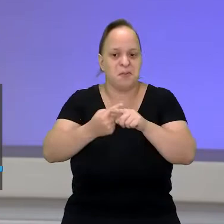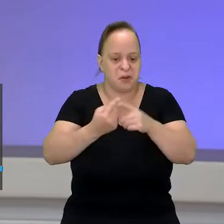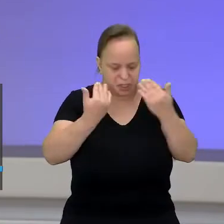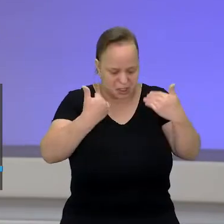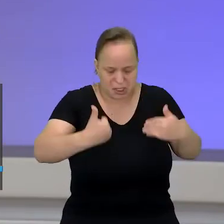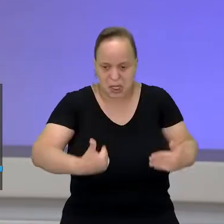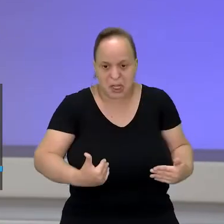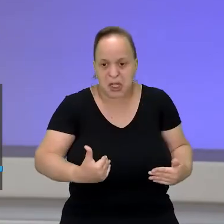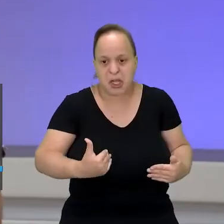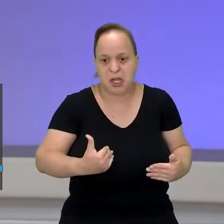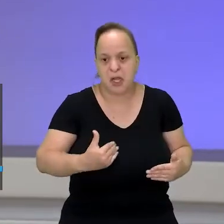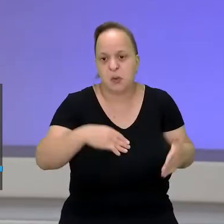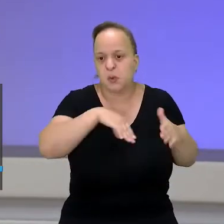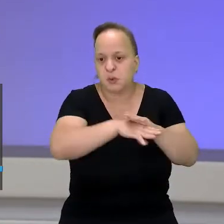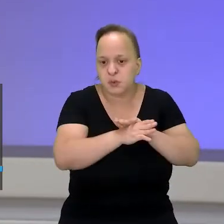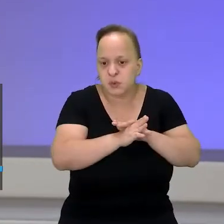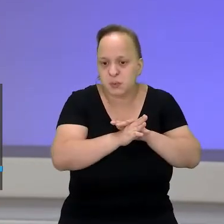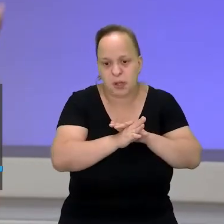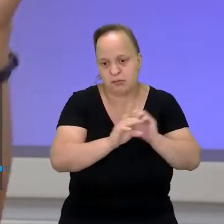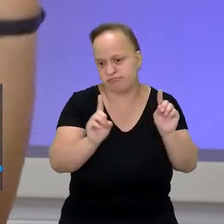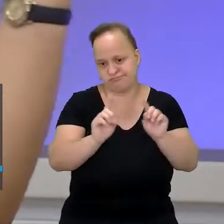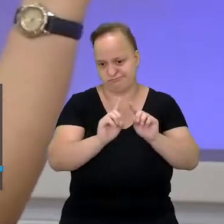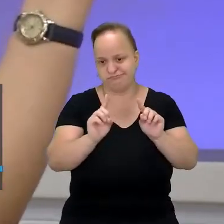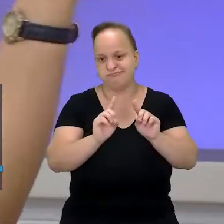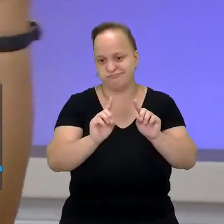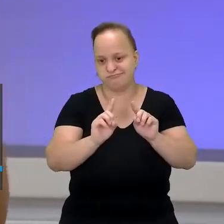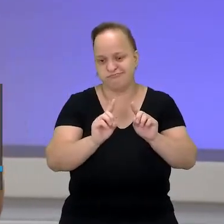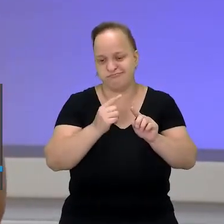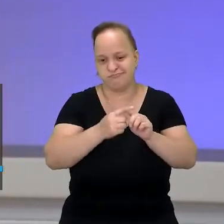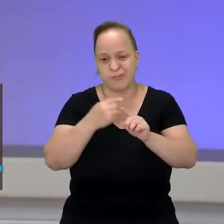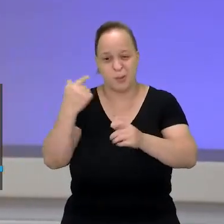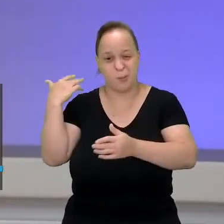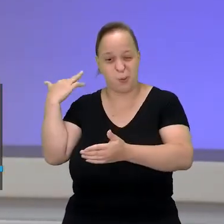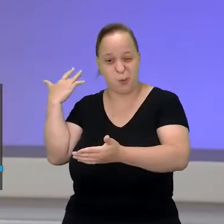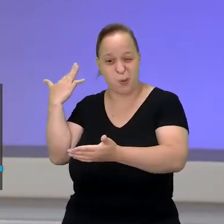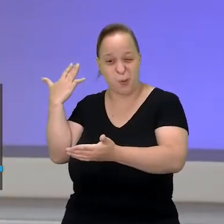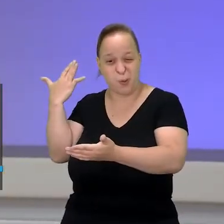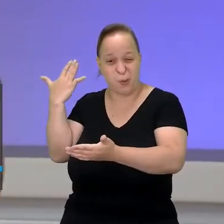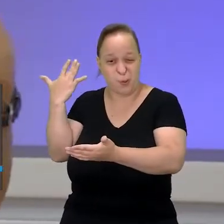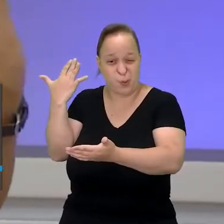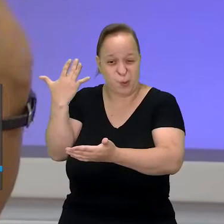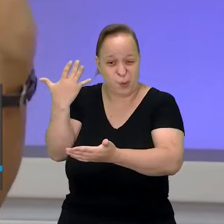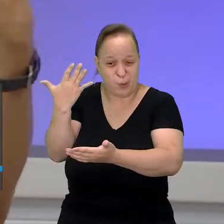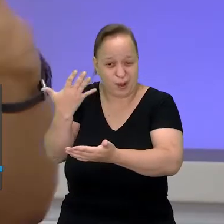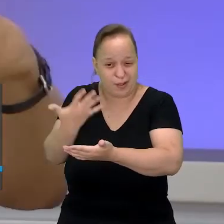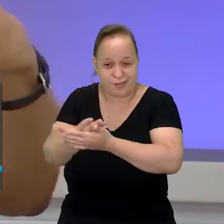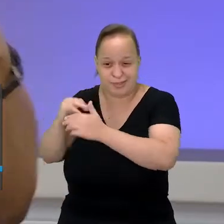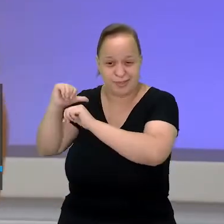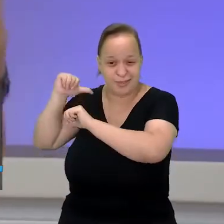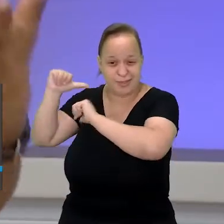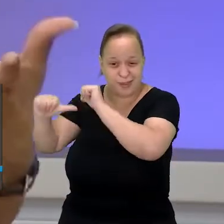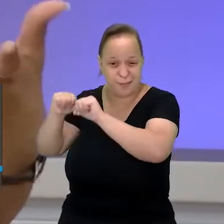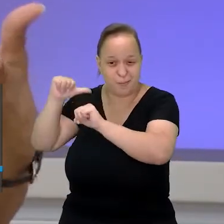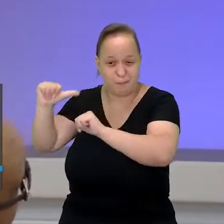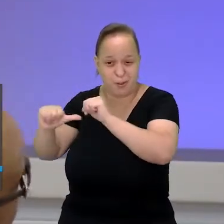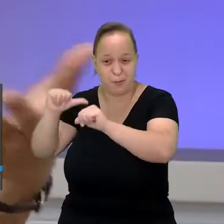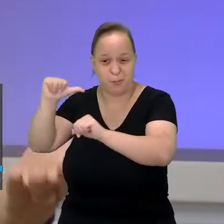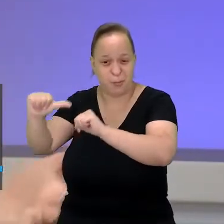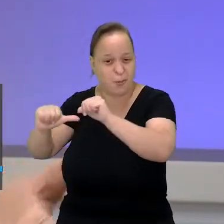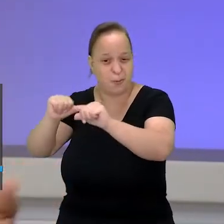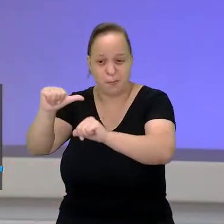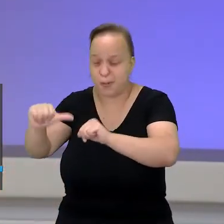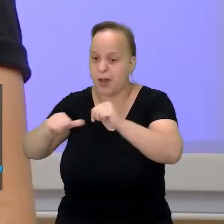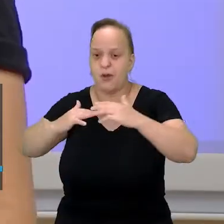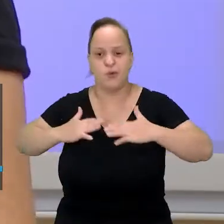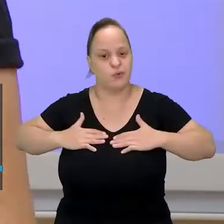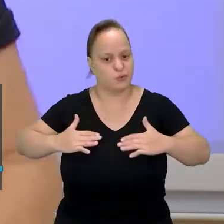que precisa. Né? Então, porque de lá para cá, a gente já sofreu várias transformações biológicas, modificações não tão